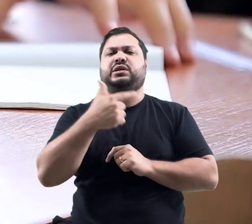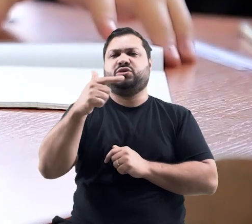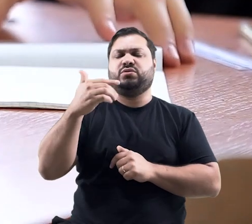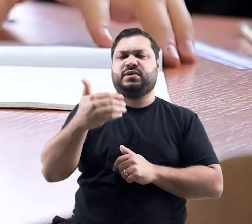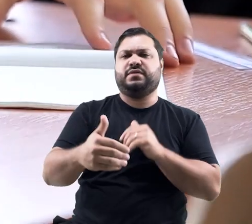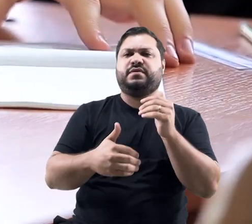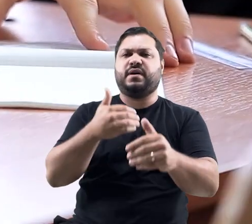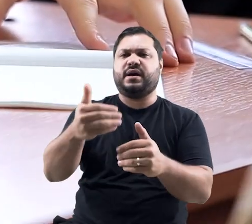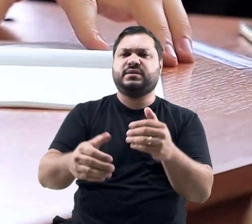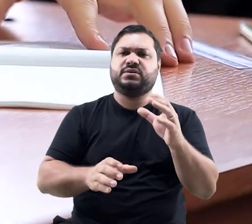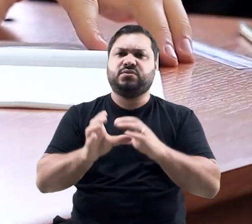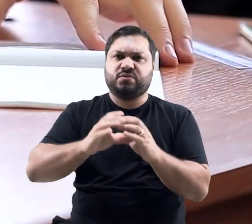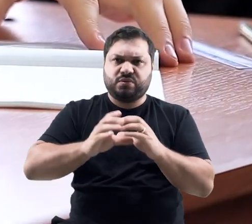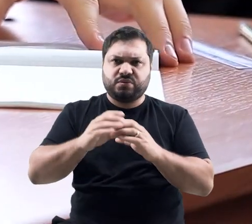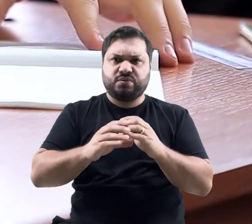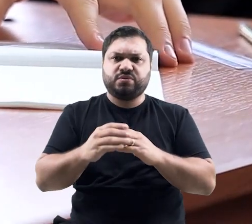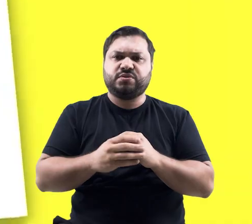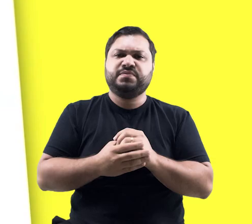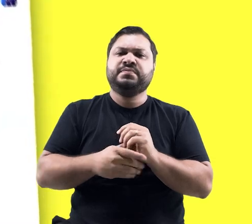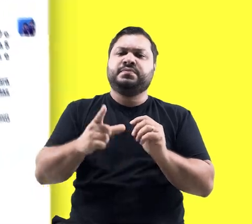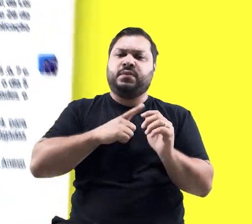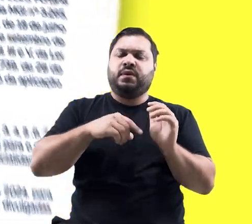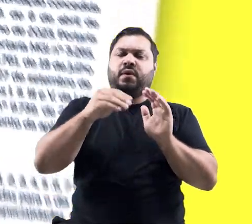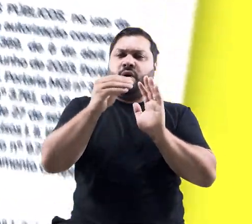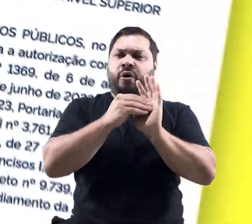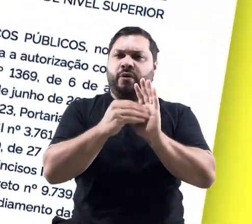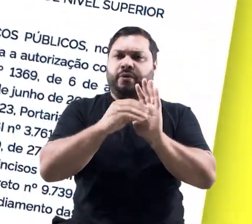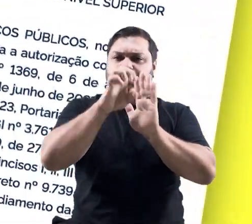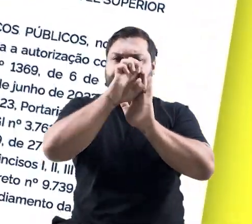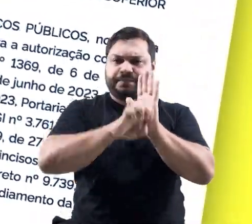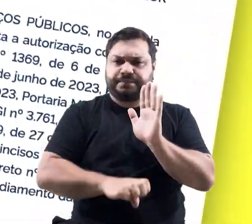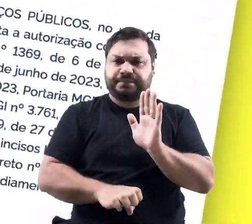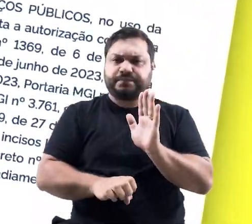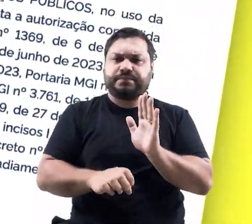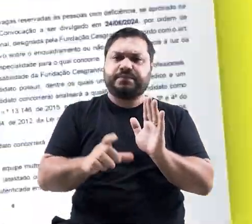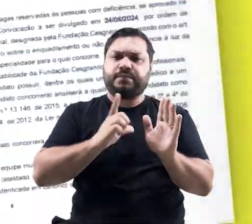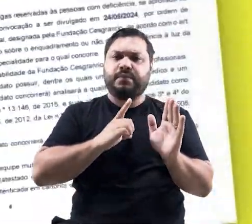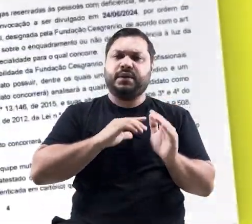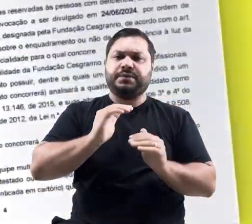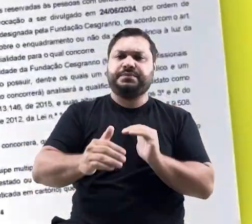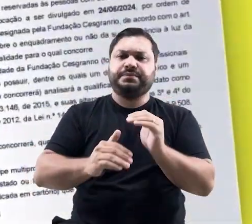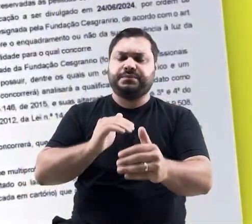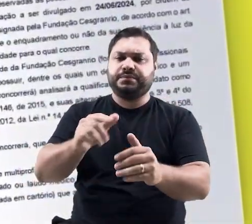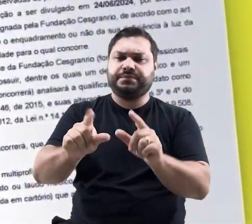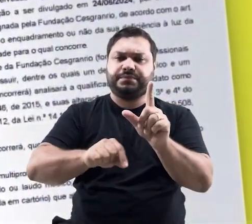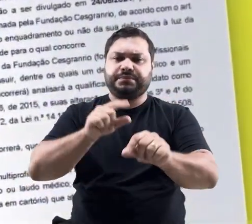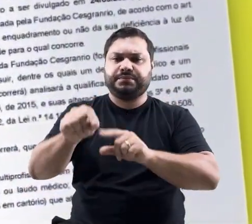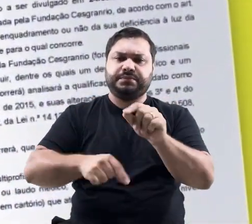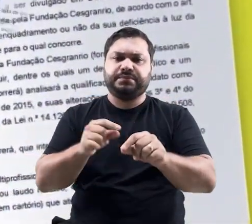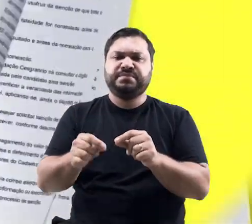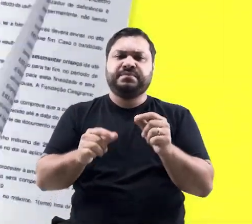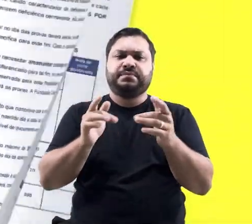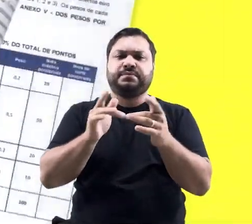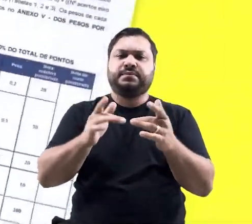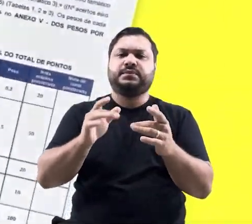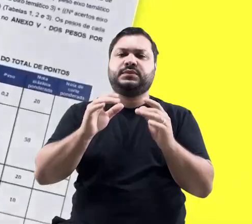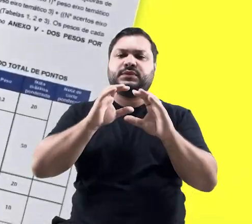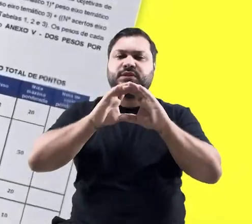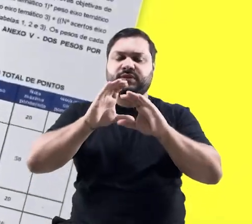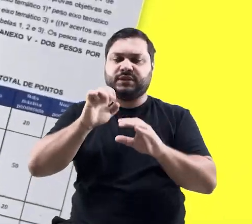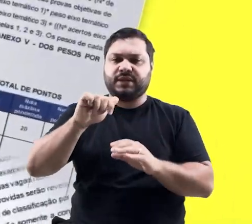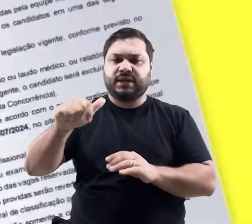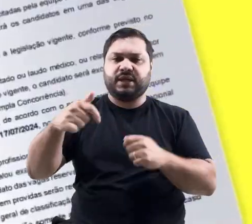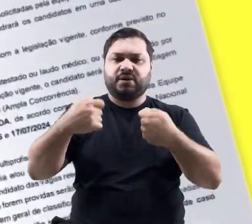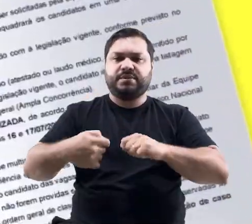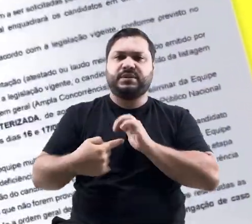resultado de outras fases do concurso público, o recurso está previsto nos editais como uma das fases da seleção, com datas